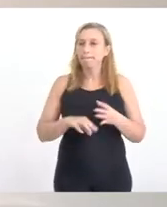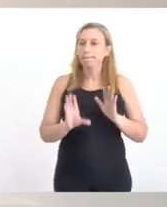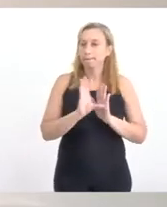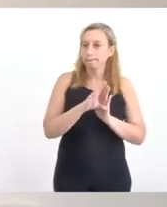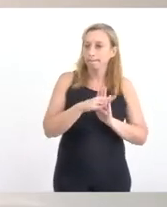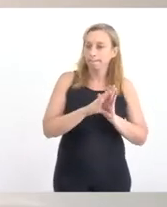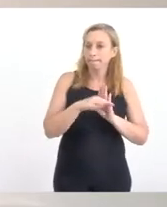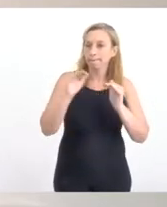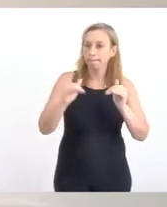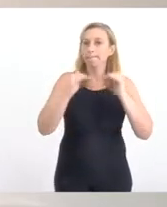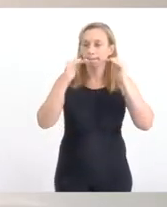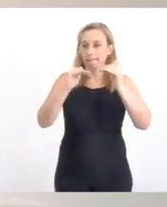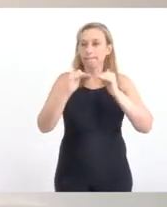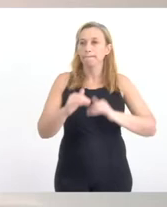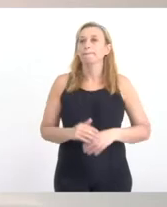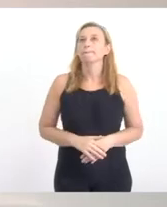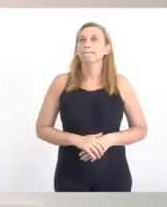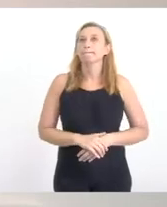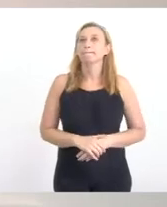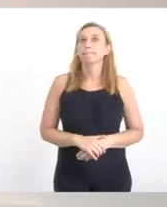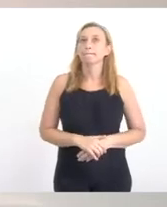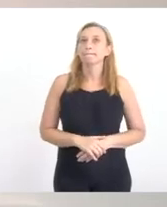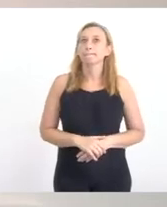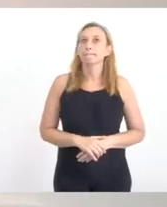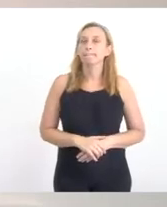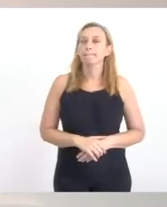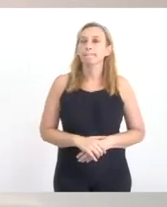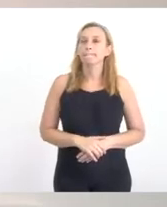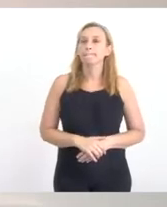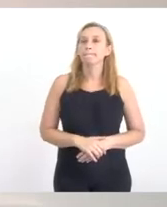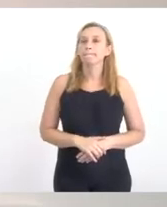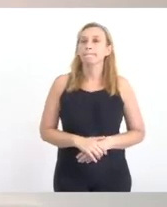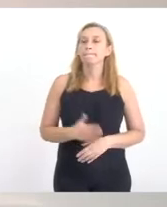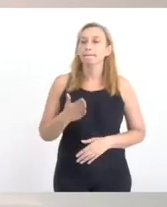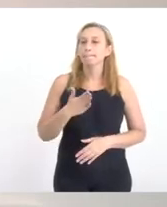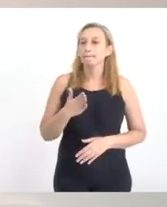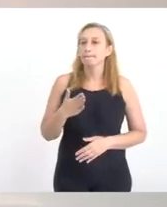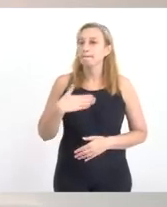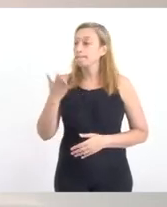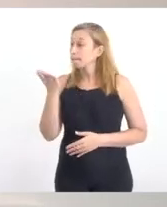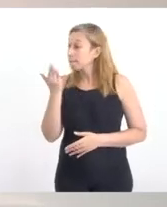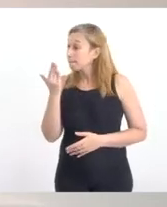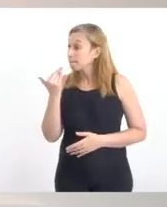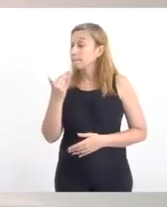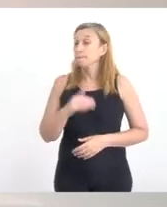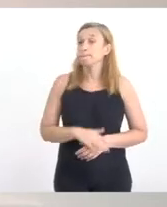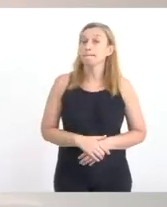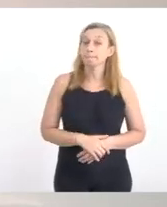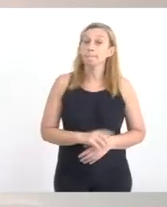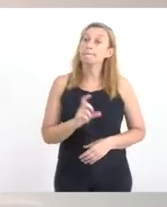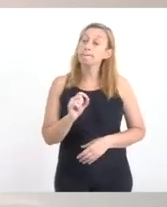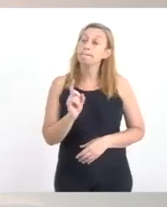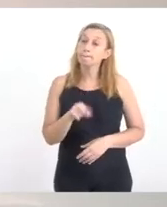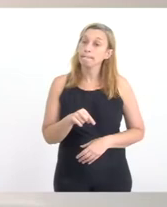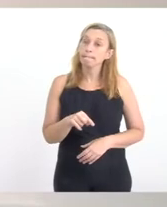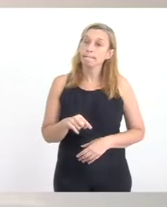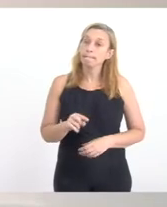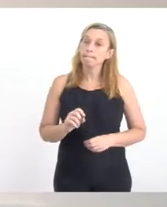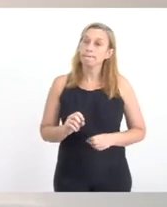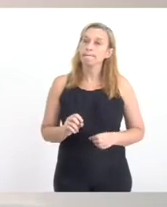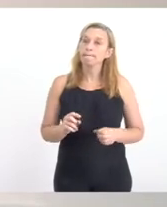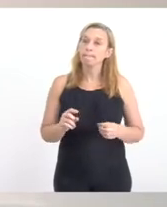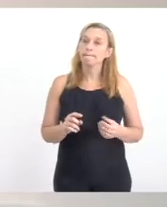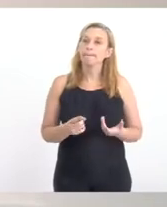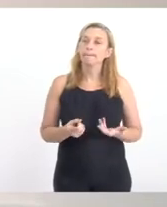conceito da soberania aquilo assim trazer as minhas raízes da minha alimentação trazer aquilo né que é que me